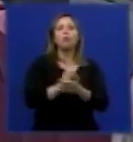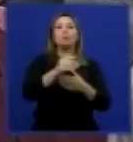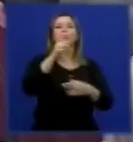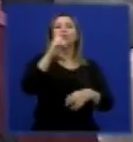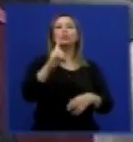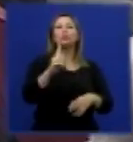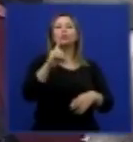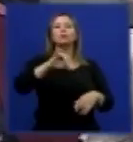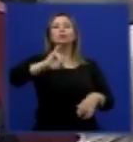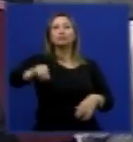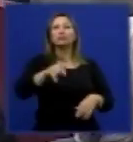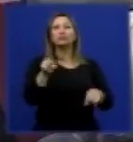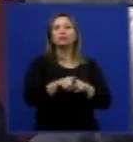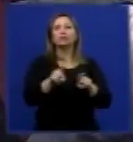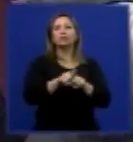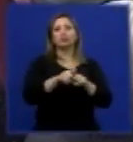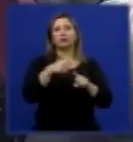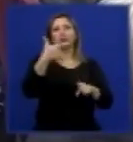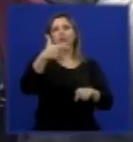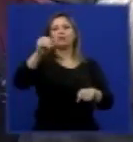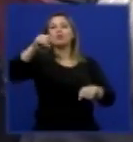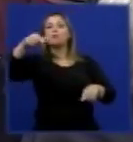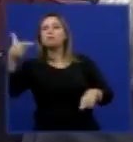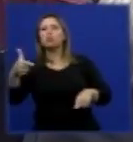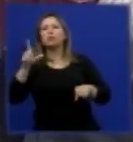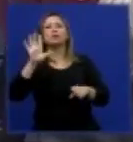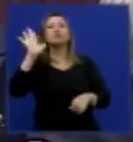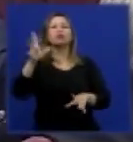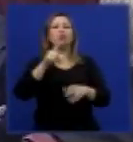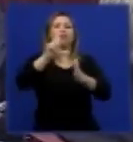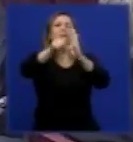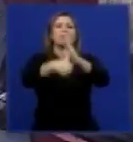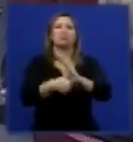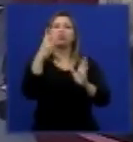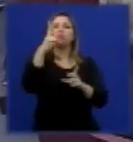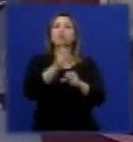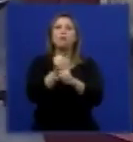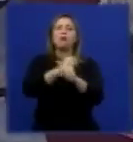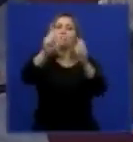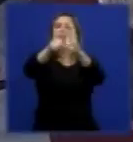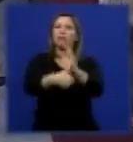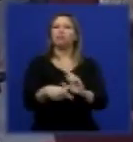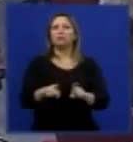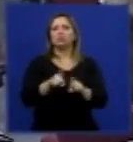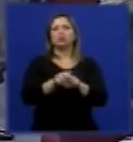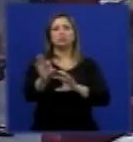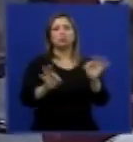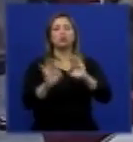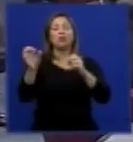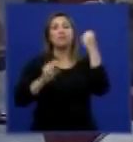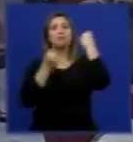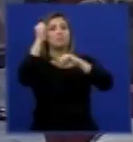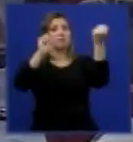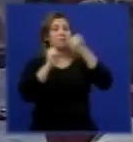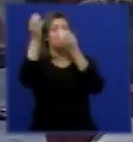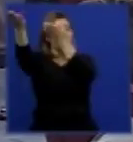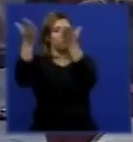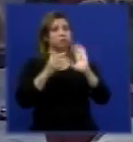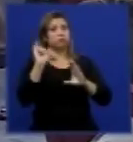ou seja após mais de 2 anos de sua publicação para que os fabricantes e importadores de pneus